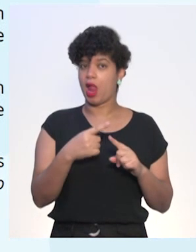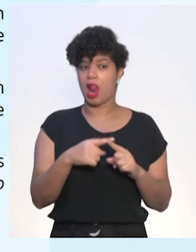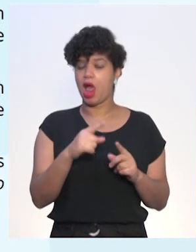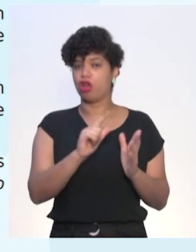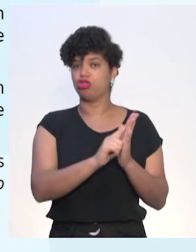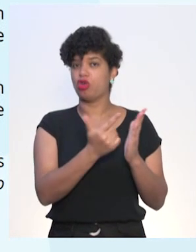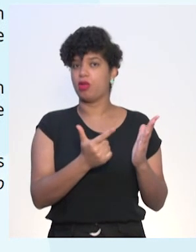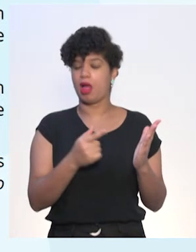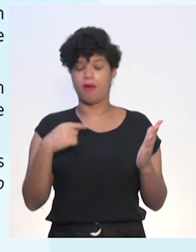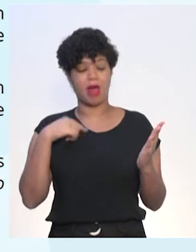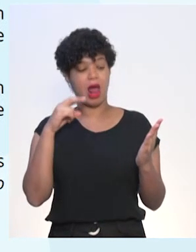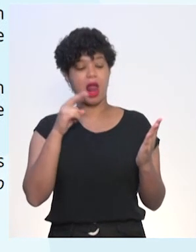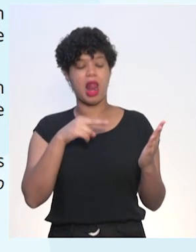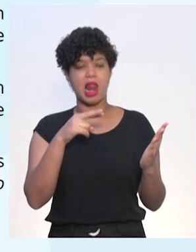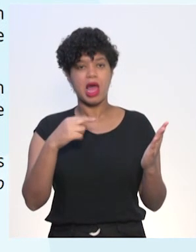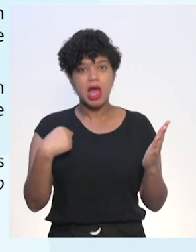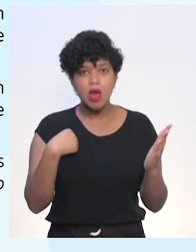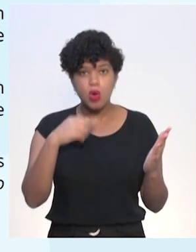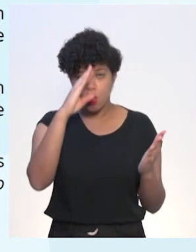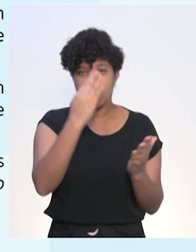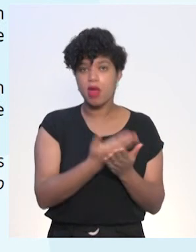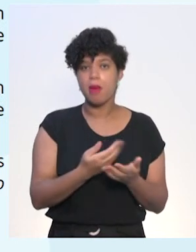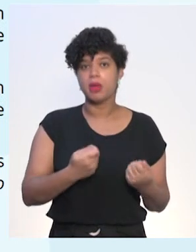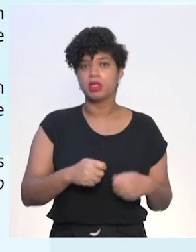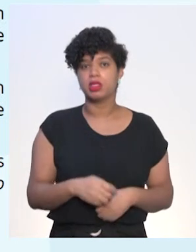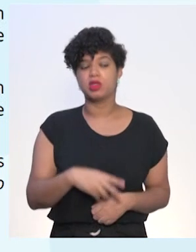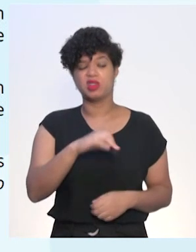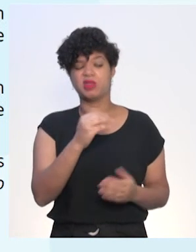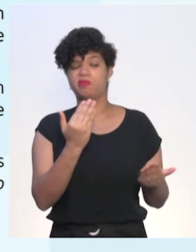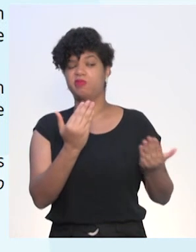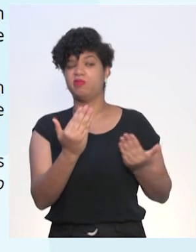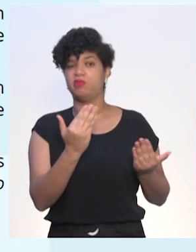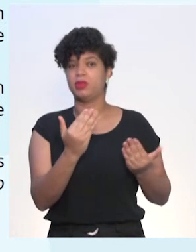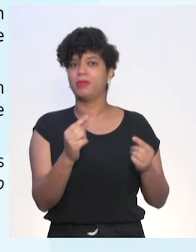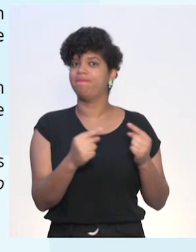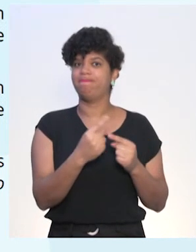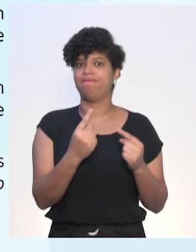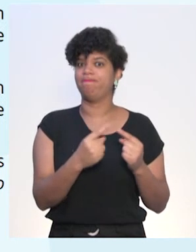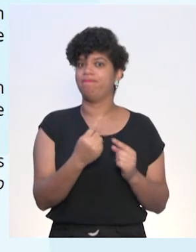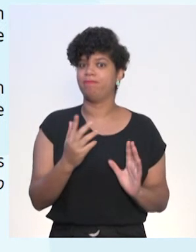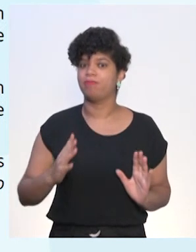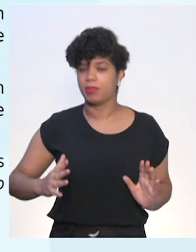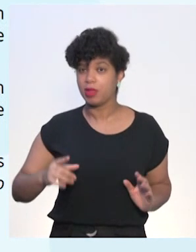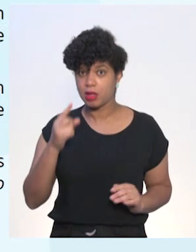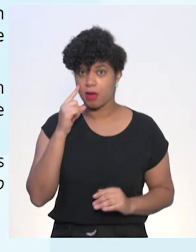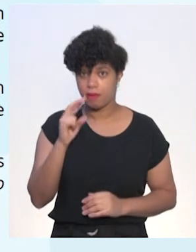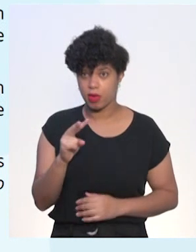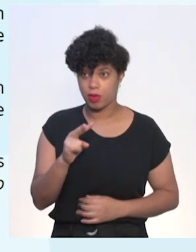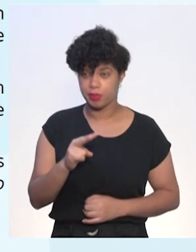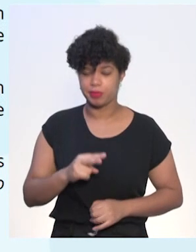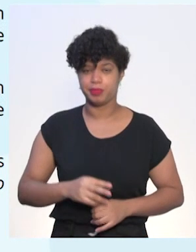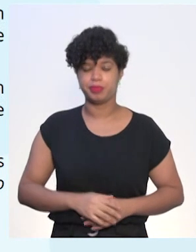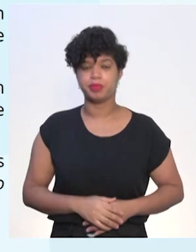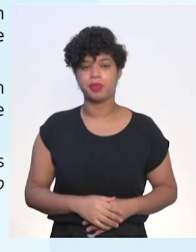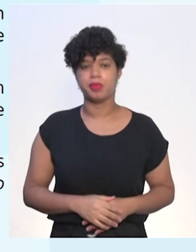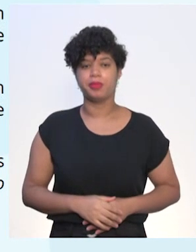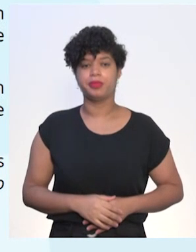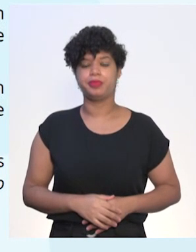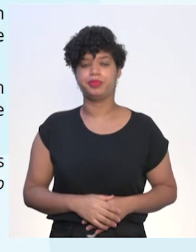concepções princípios EA ideologia dos órgãos de imprensa que divulgam então presta atenção nesse ponto aqui